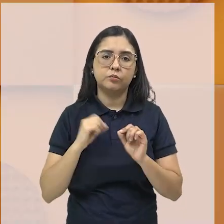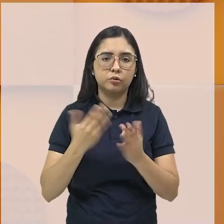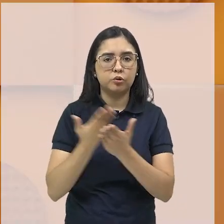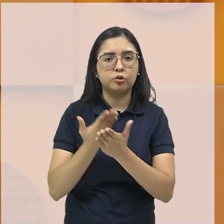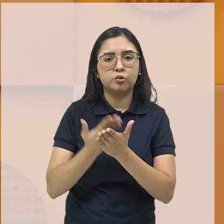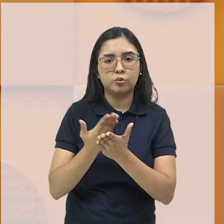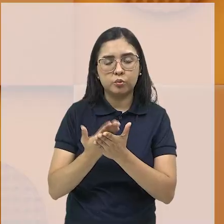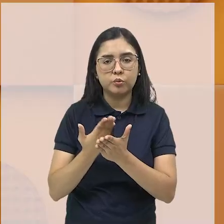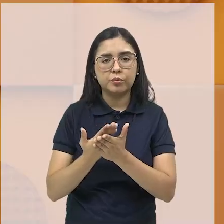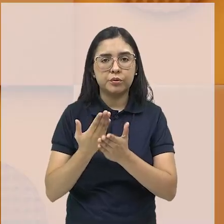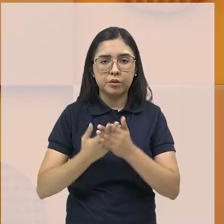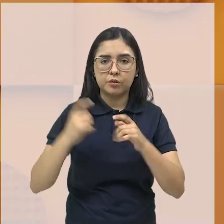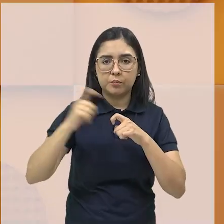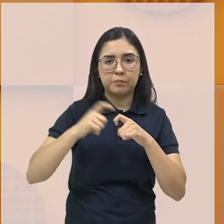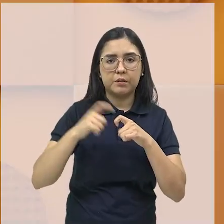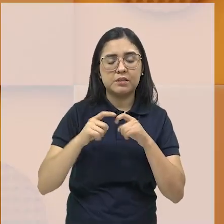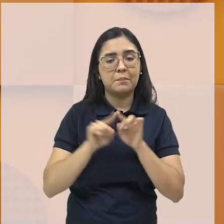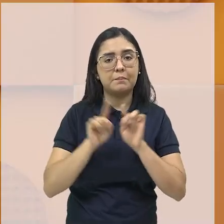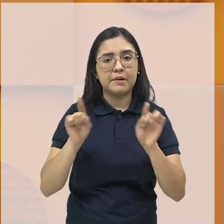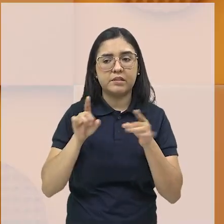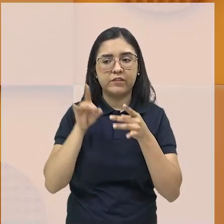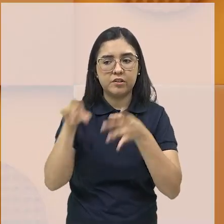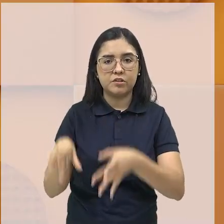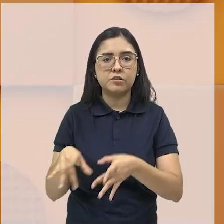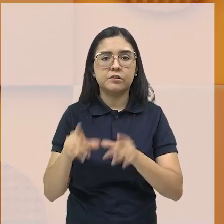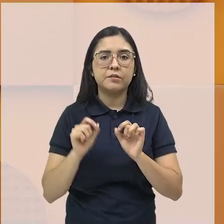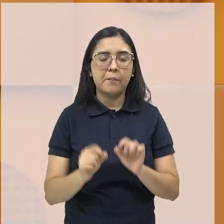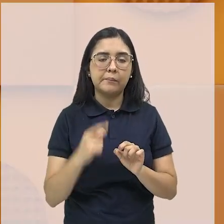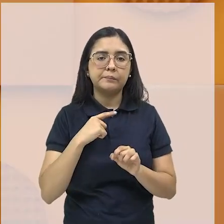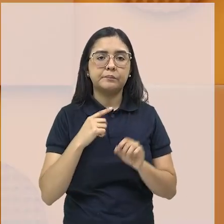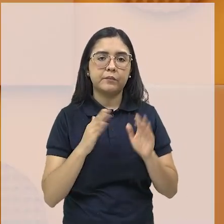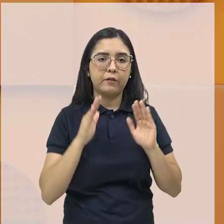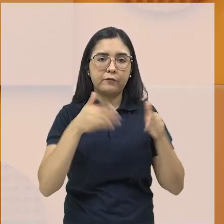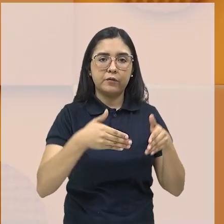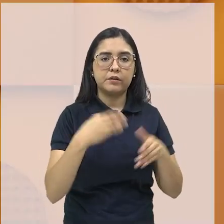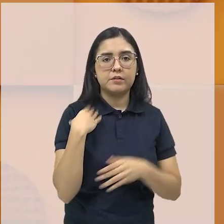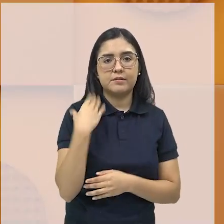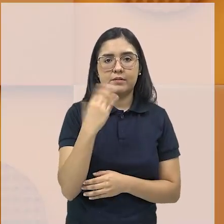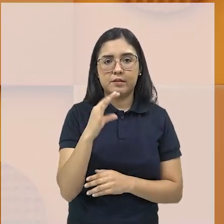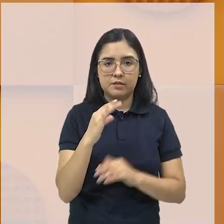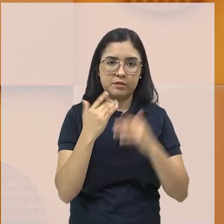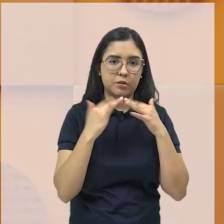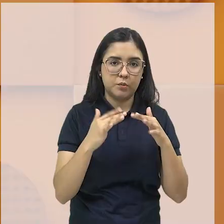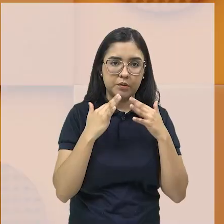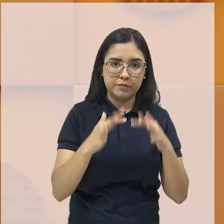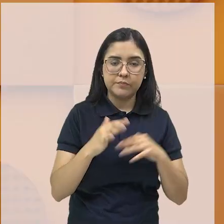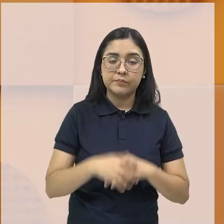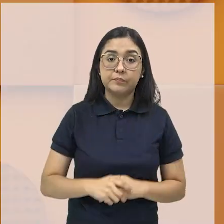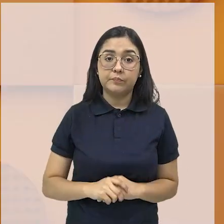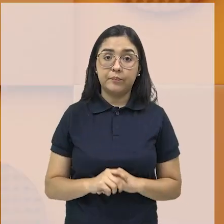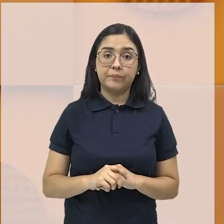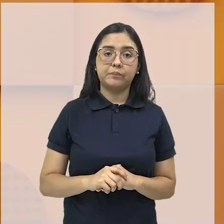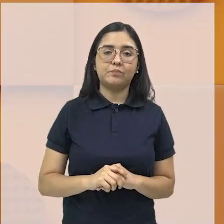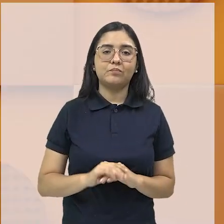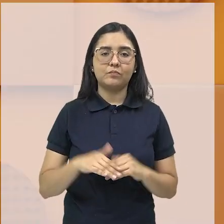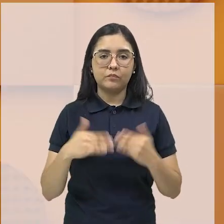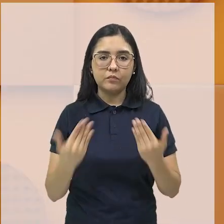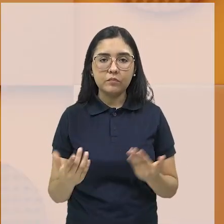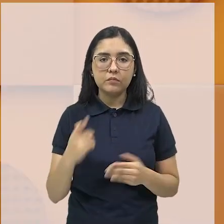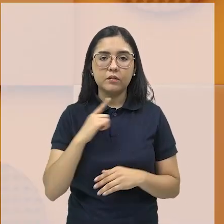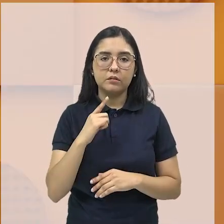fazendo medicina, né, ele vai largar a medicina em prol das ciências naturais. Então percebam aí que ele vai ter o